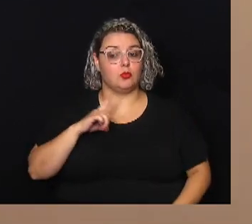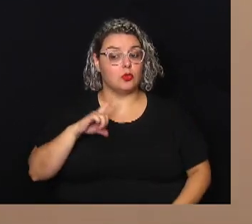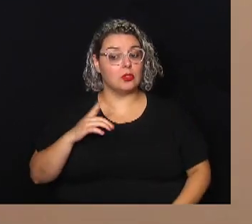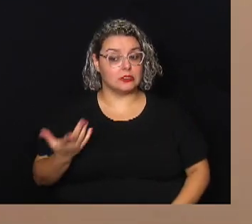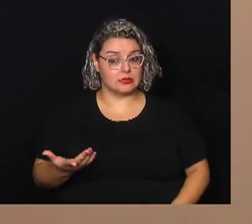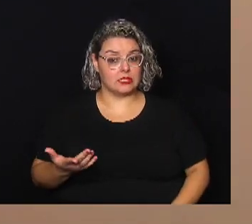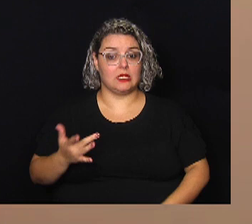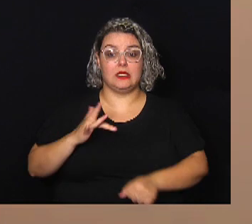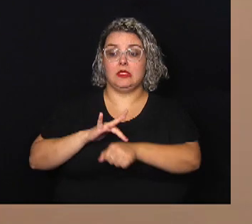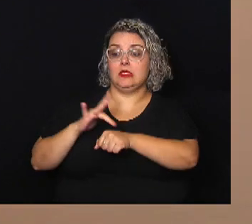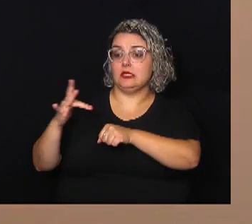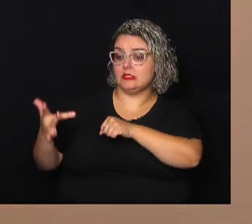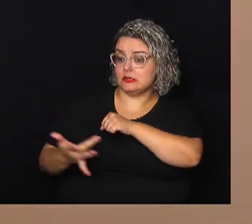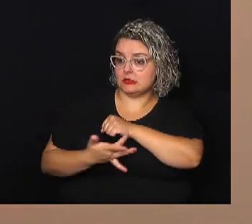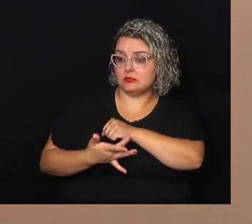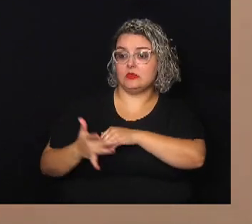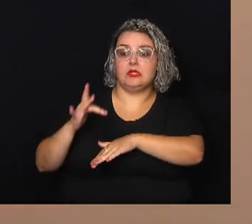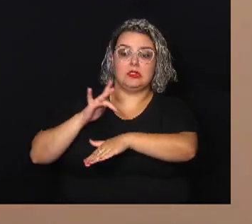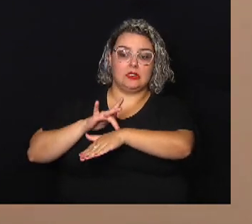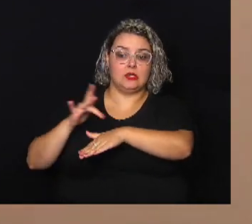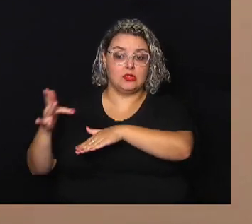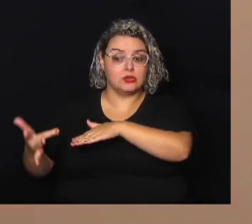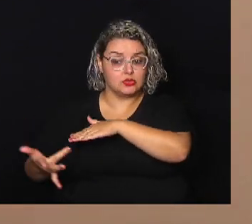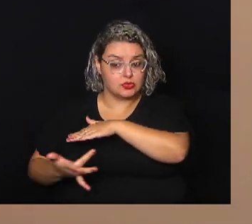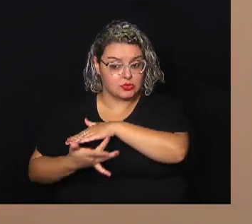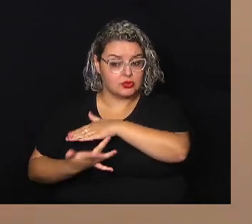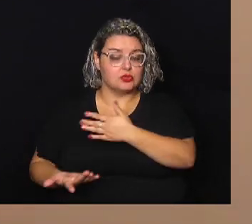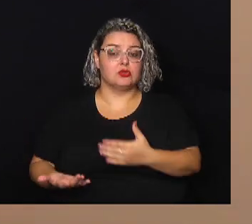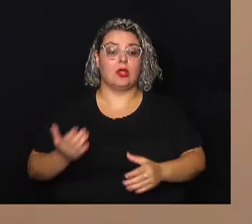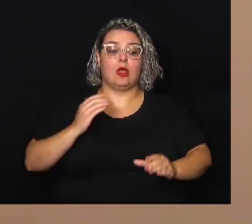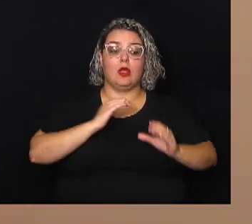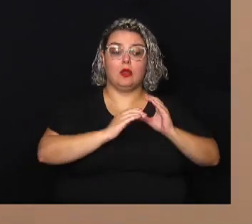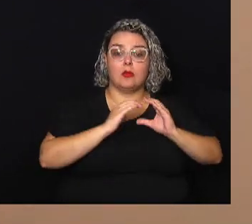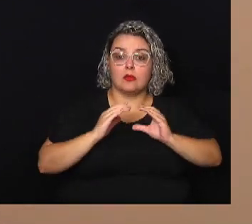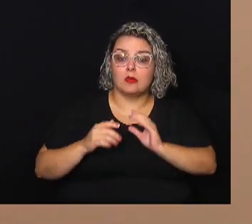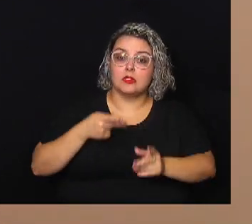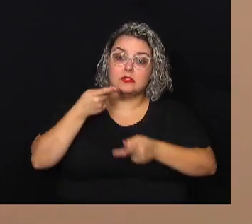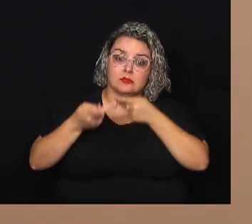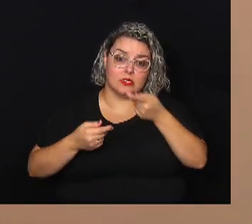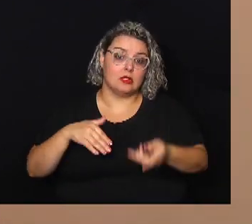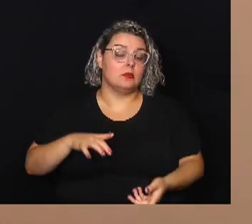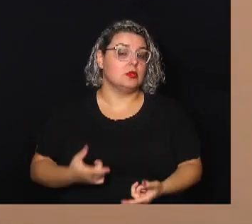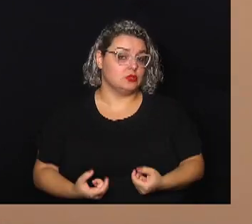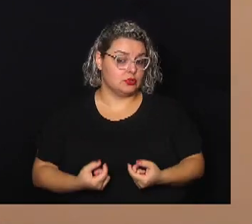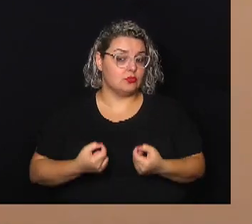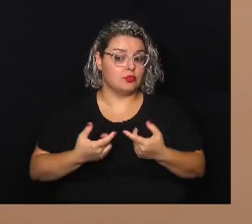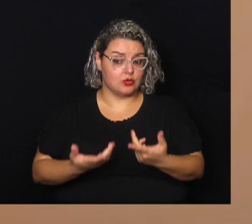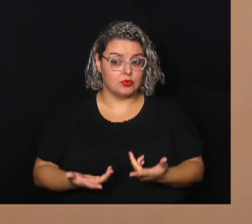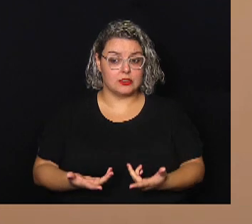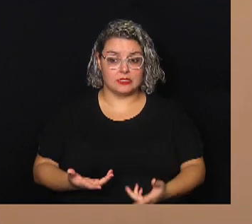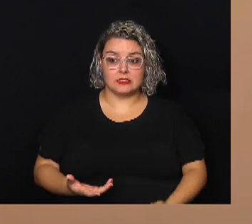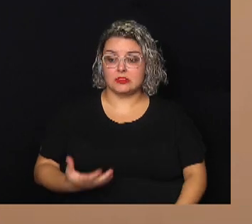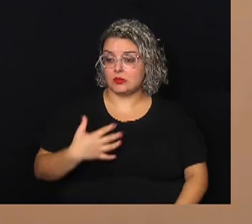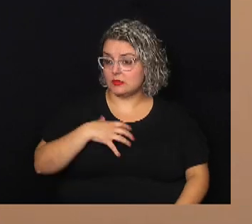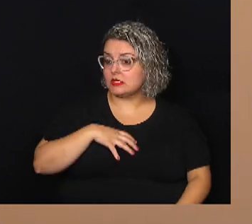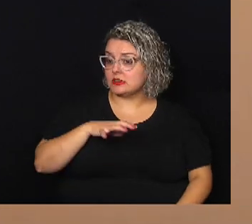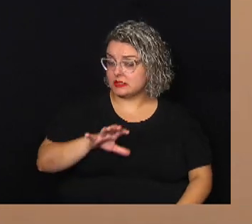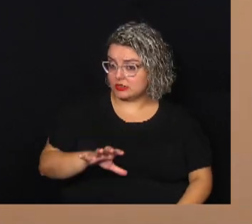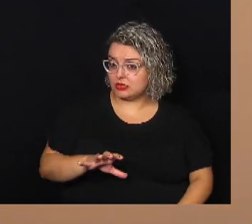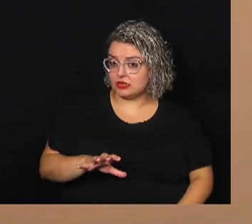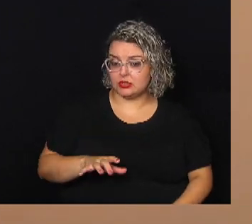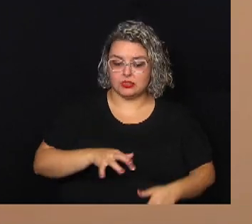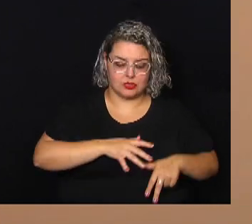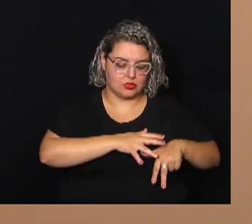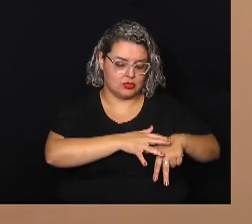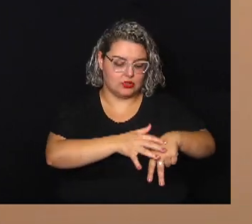mídias sociais, os veículos de comunicação, hoje se fala mais sobre o câncer. Dessa forma, os pacientes,